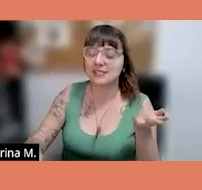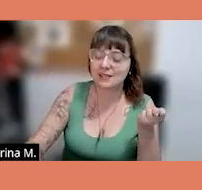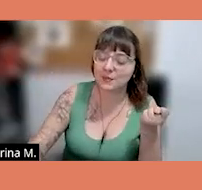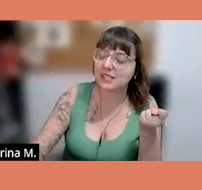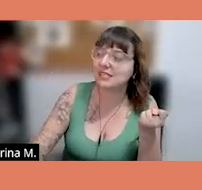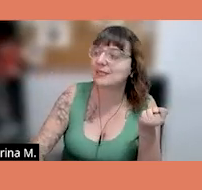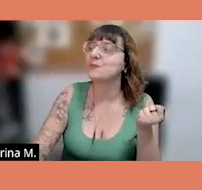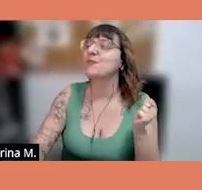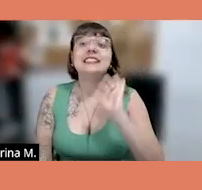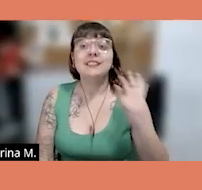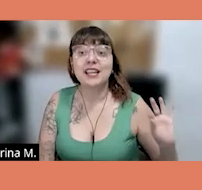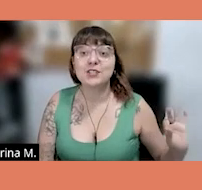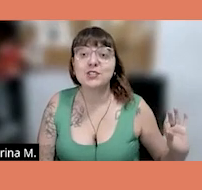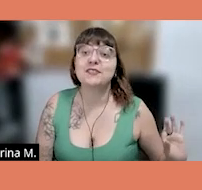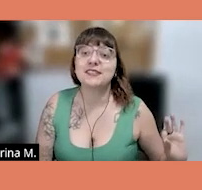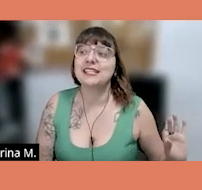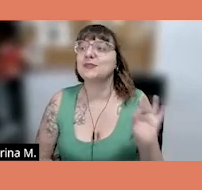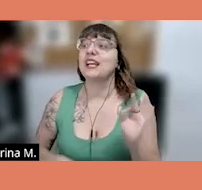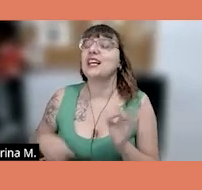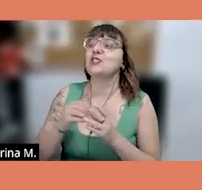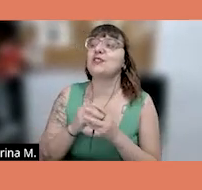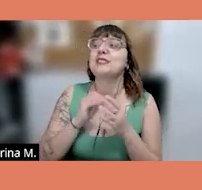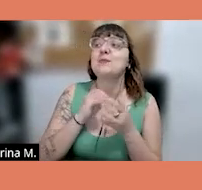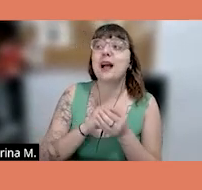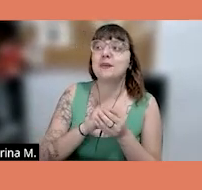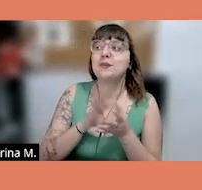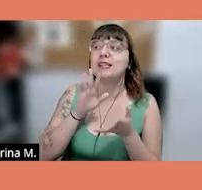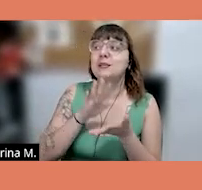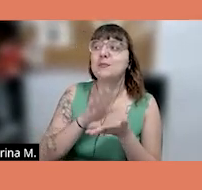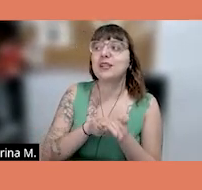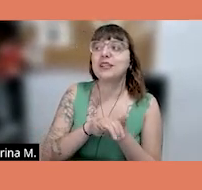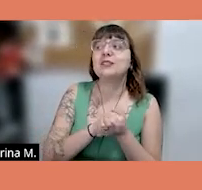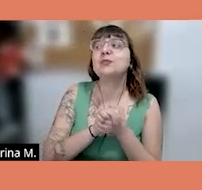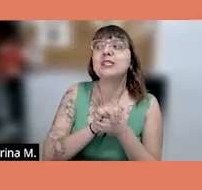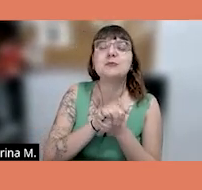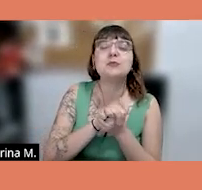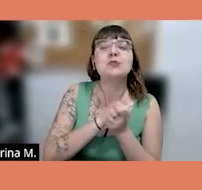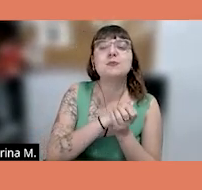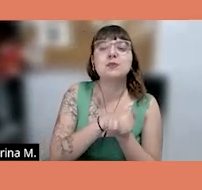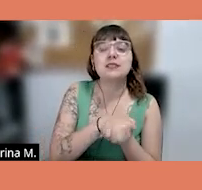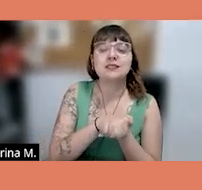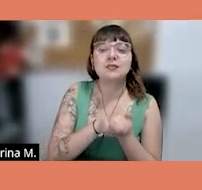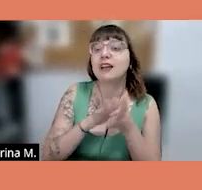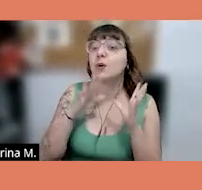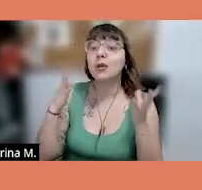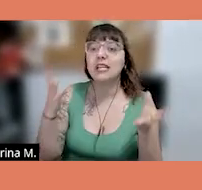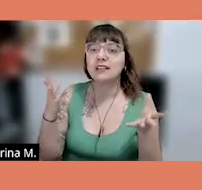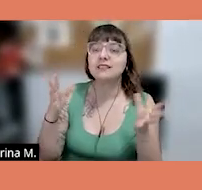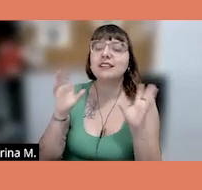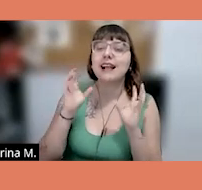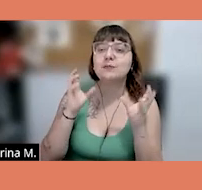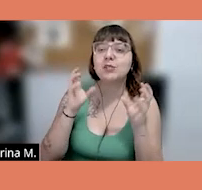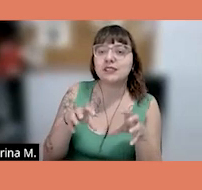fazer coisas depois. O que que a gente vai fazer? A gente vai fazer um mapa com base na população dos municípios do Espírito Santo. Eu quero